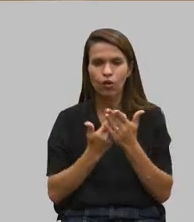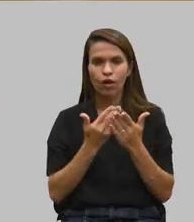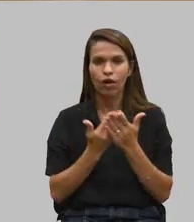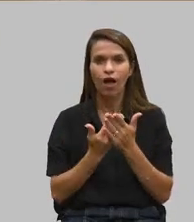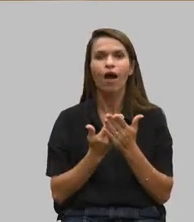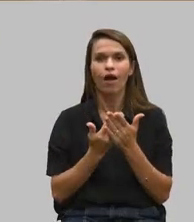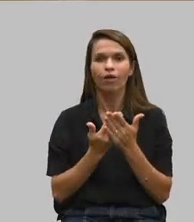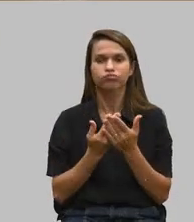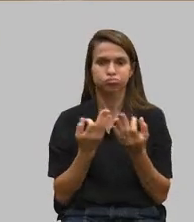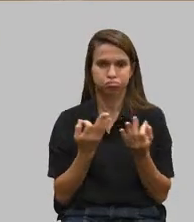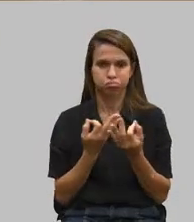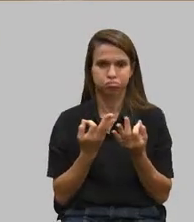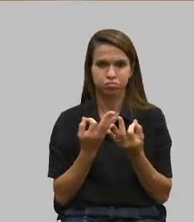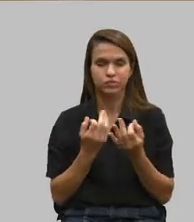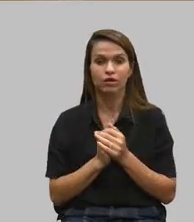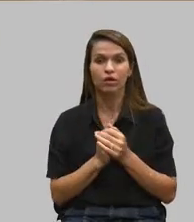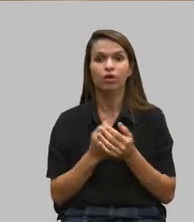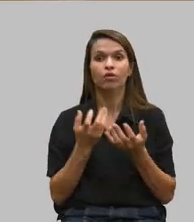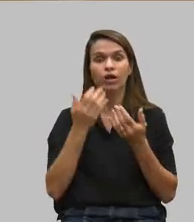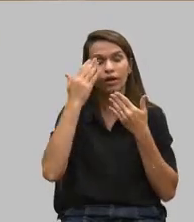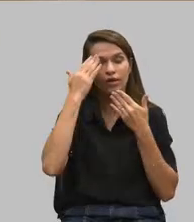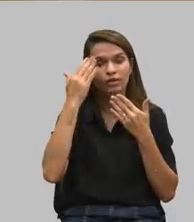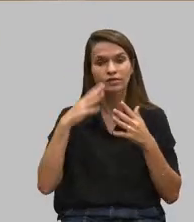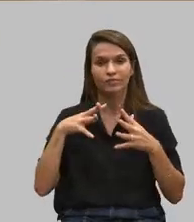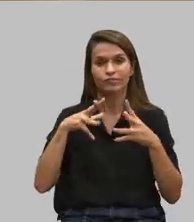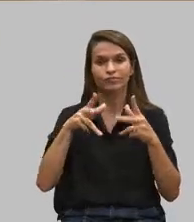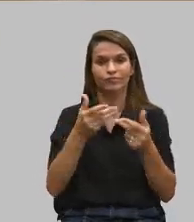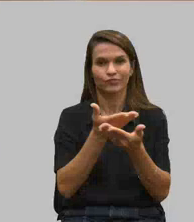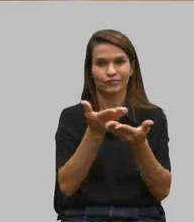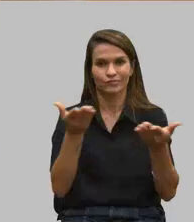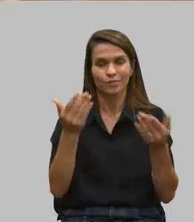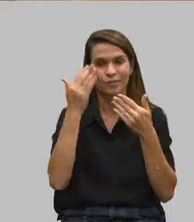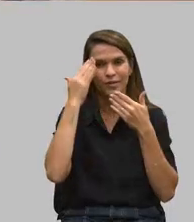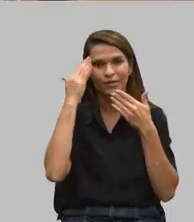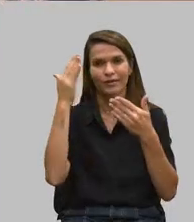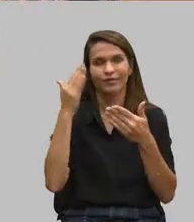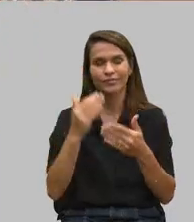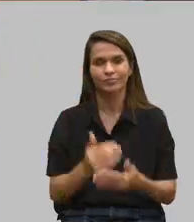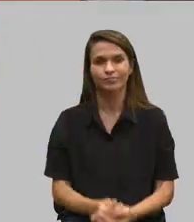então eu tenho mais que agradecer a todos vocês muito